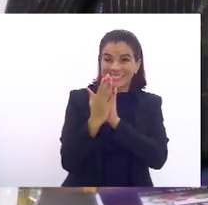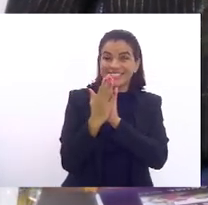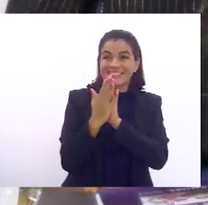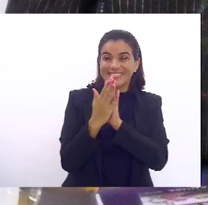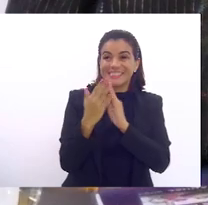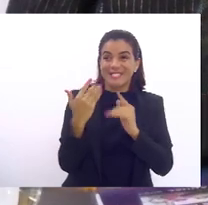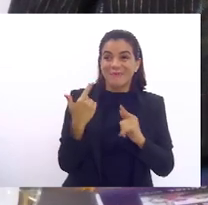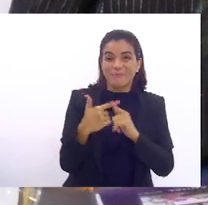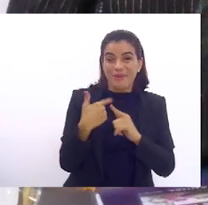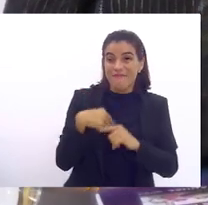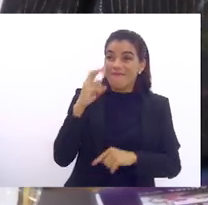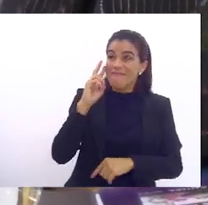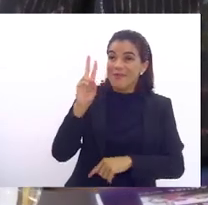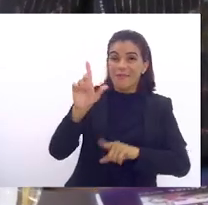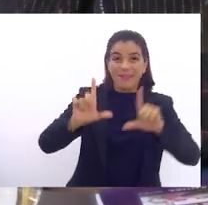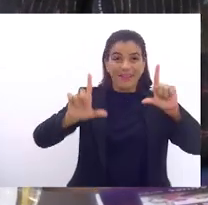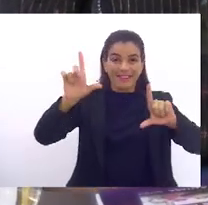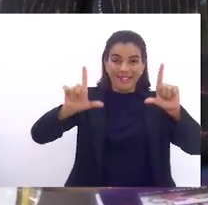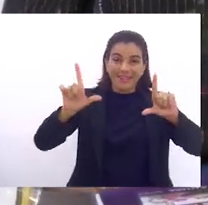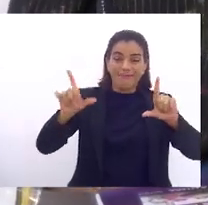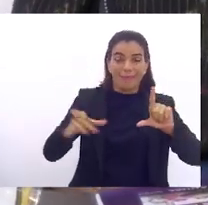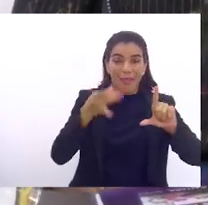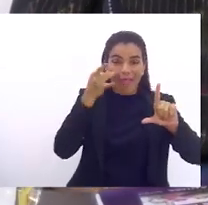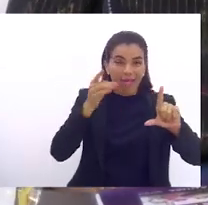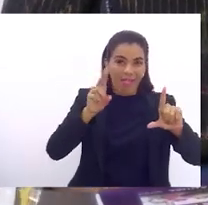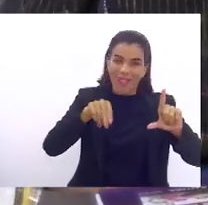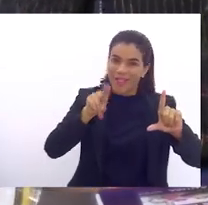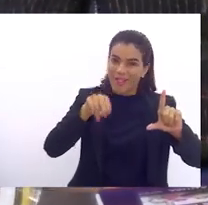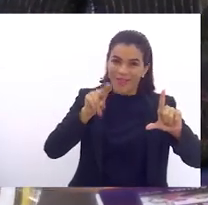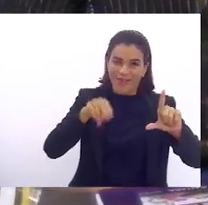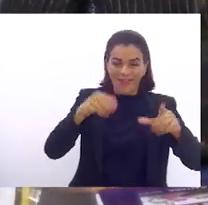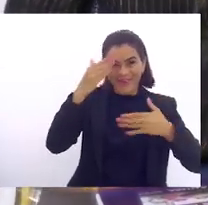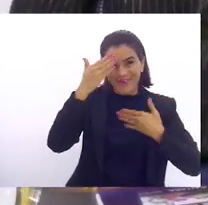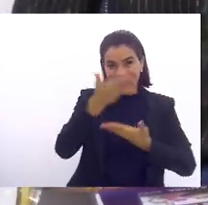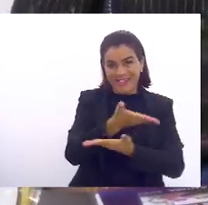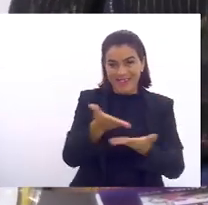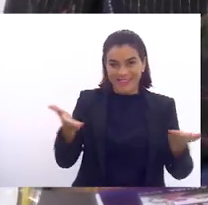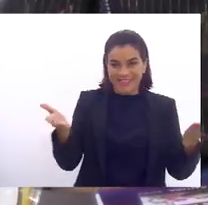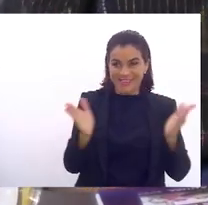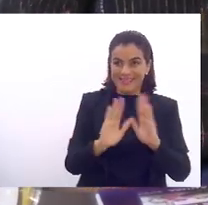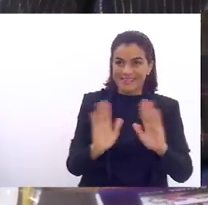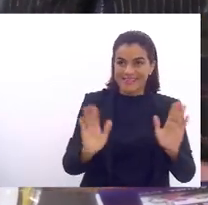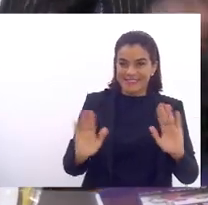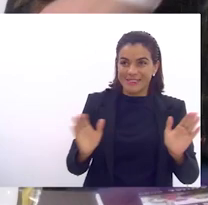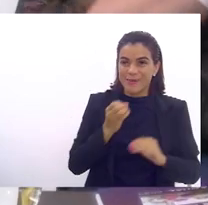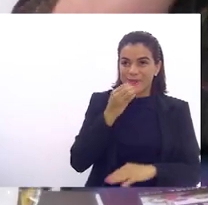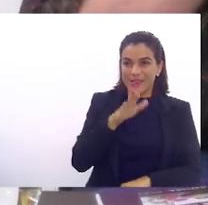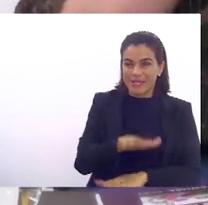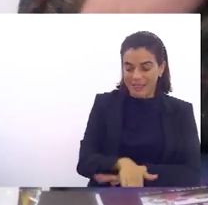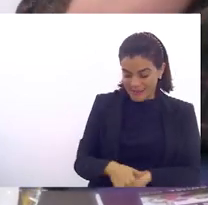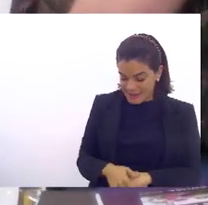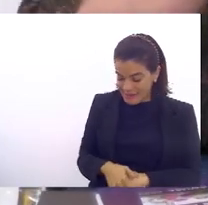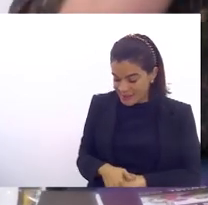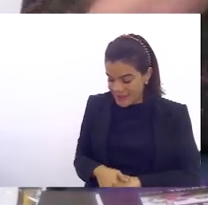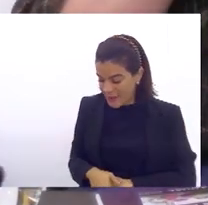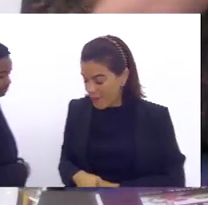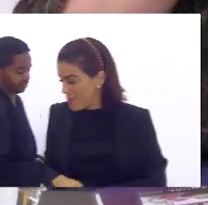eu gente vê pela TV né Muito obrigada a todas Obrigada pessoal boa